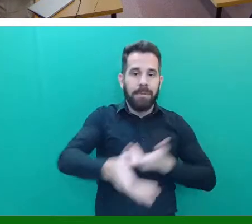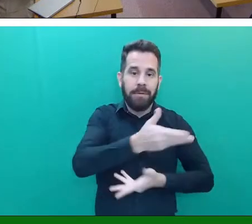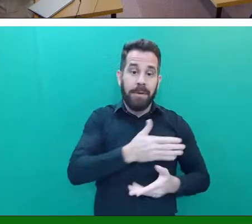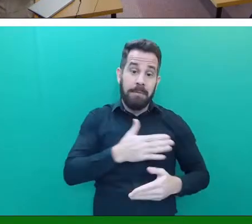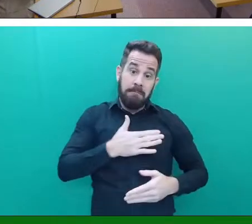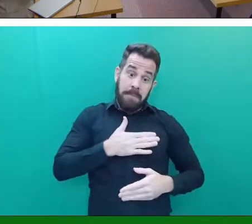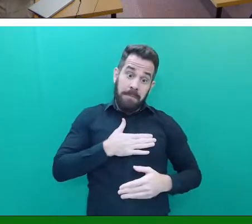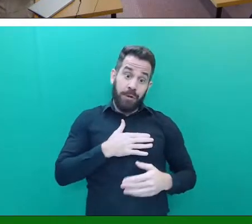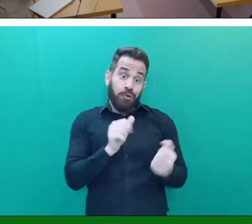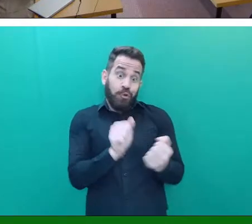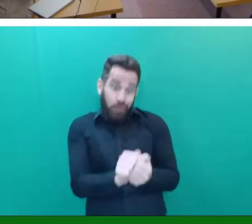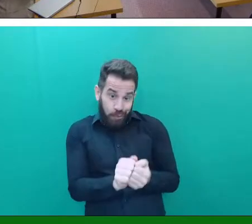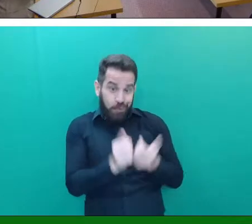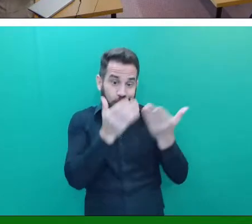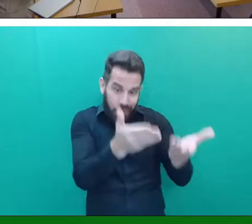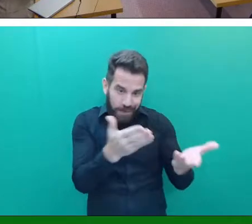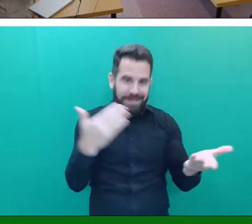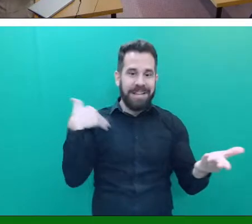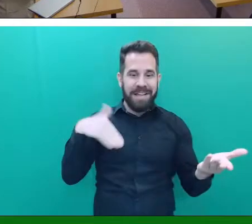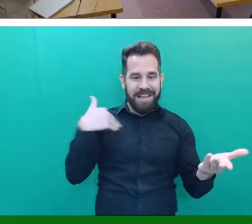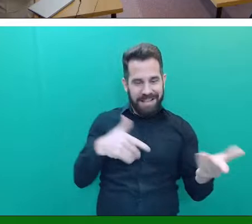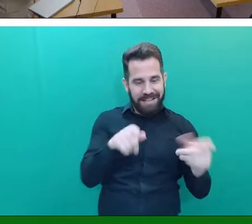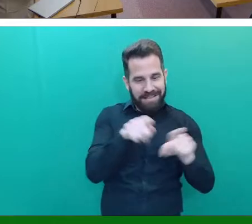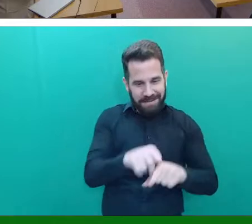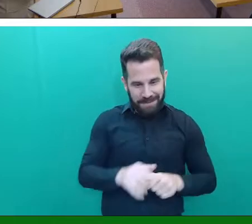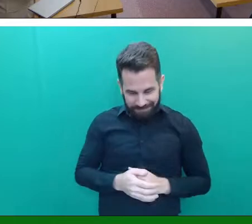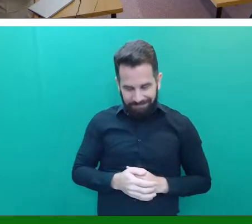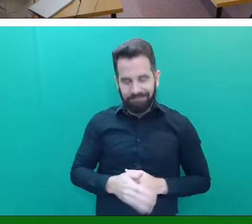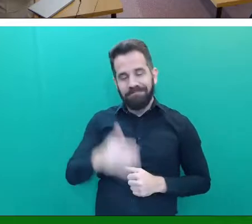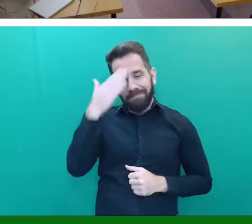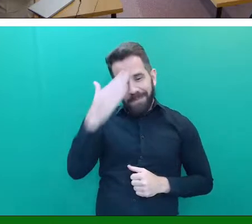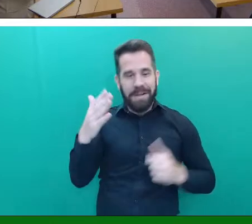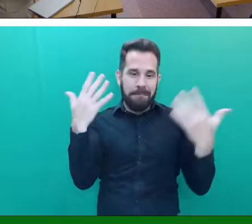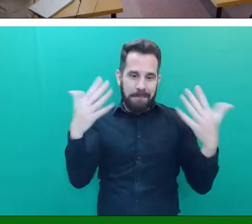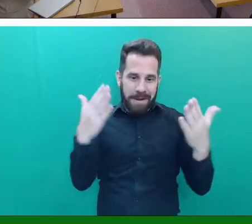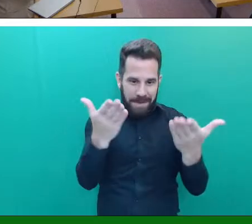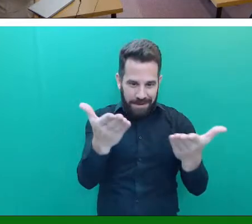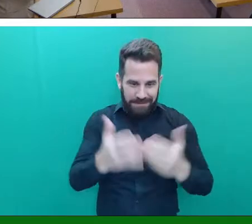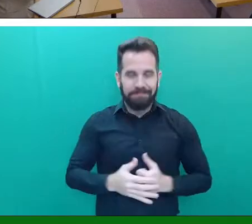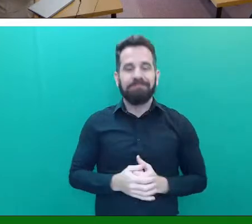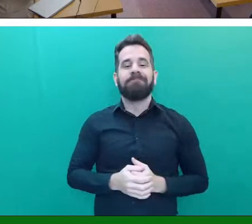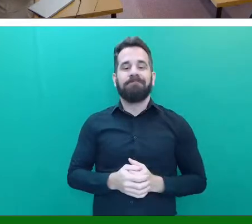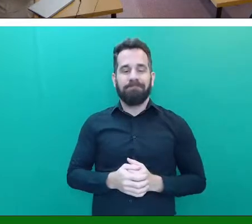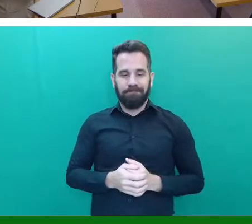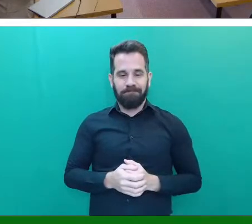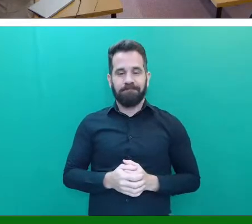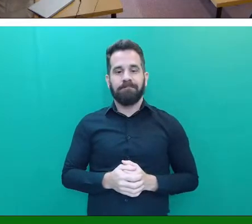você. Tá? Parabéns pelo trabalho. Obrigado. Alguma coisa